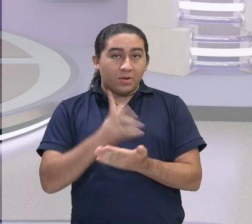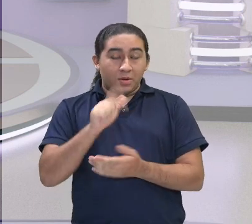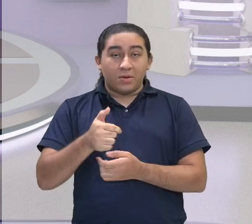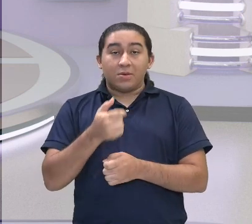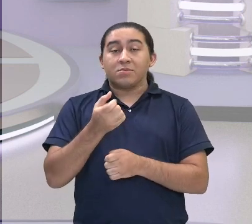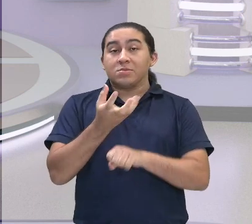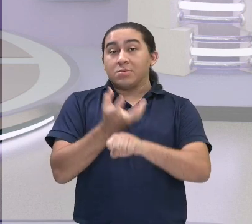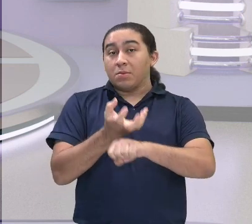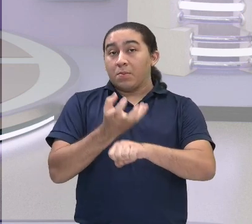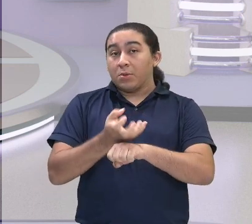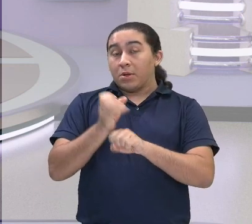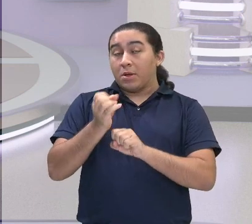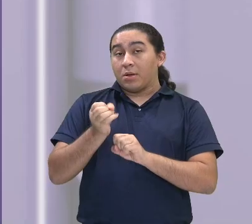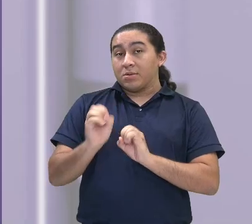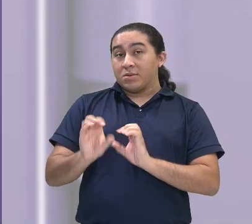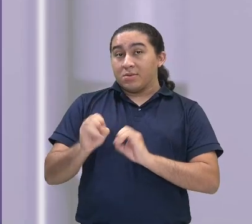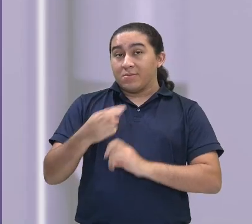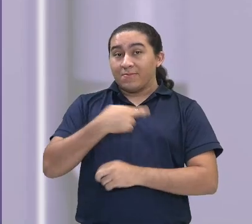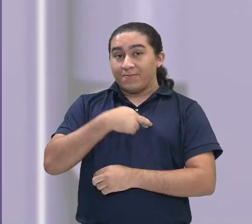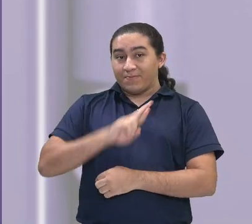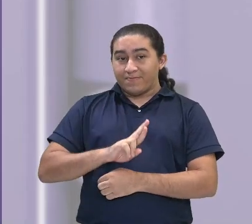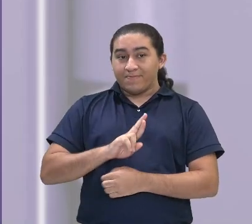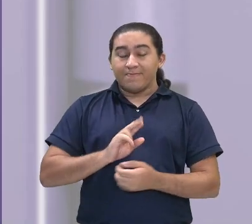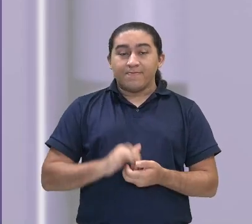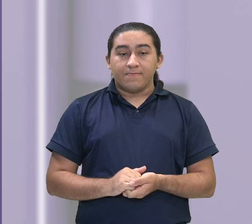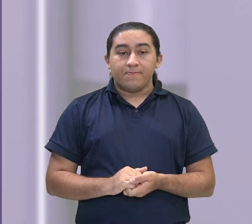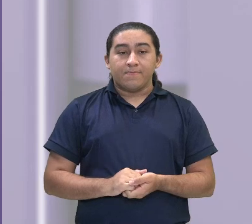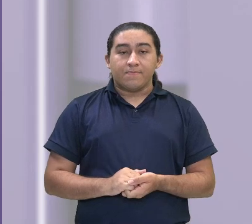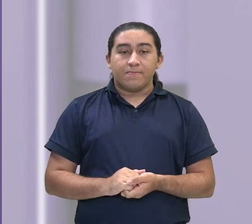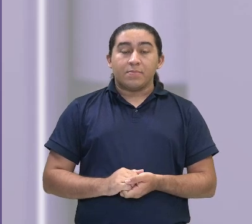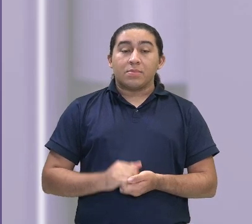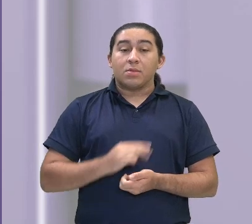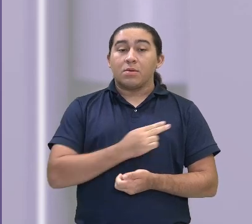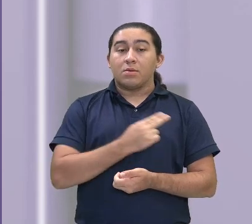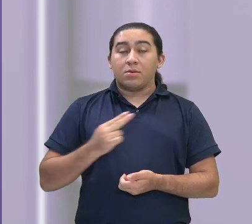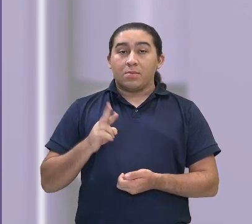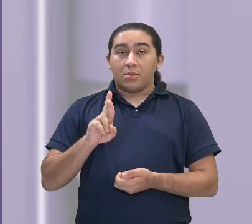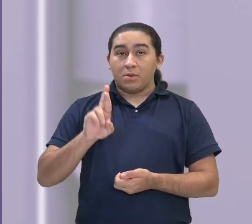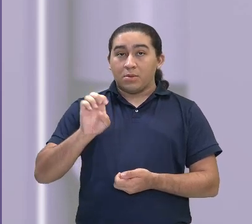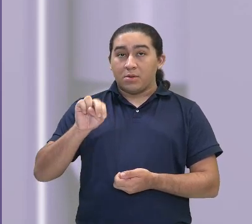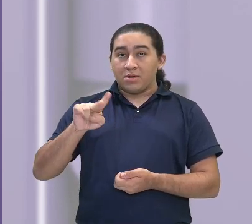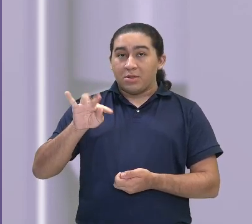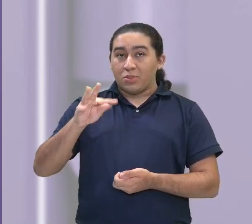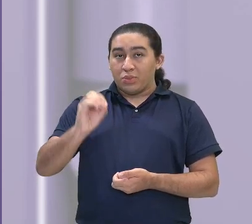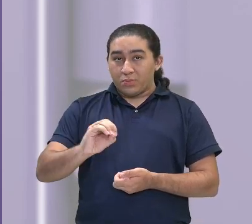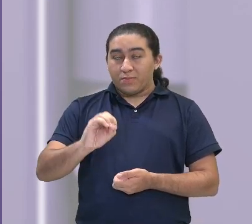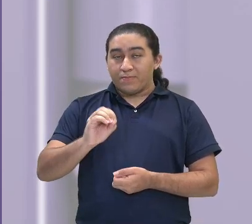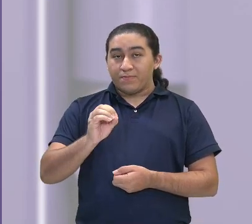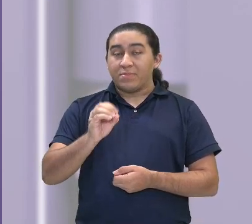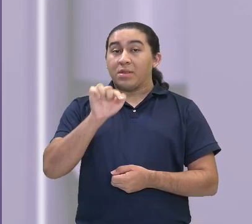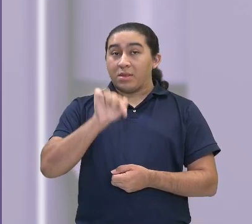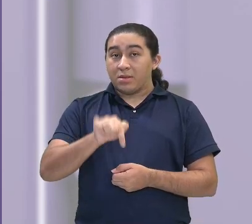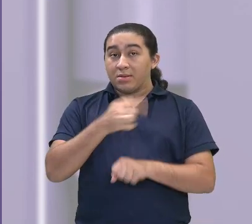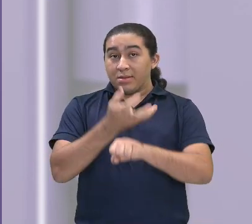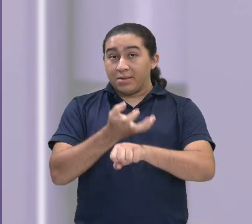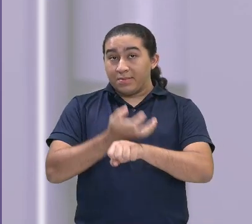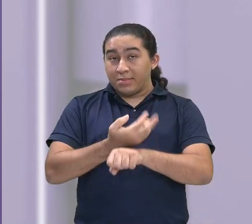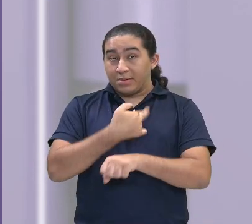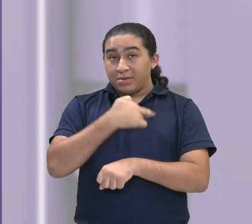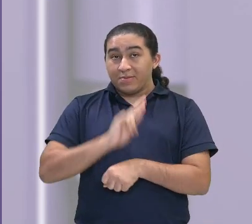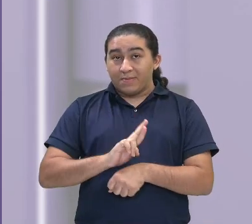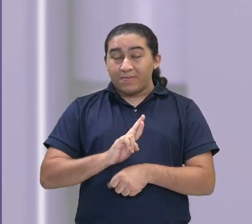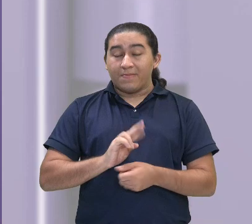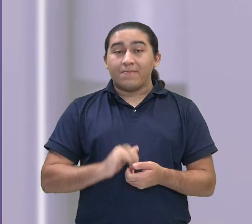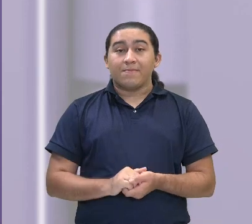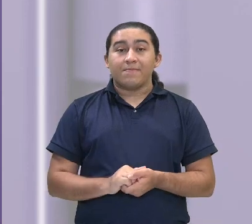ensino religioso. Eu sou o professor Renato Souza, do componente curricular Ensino